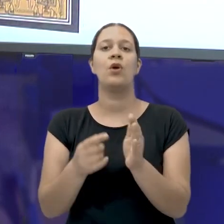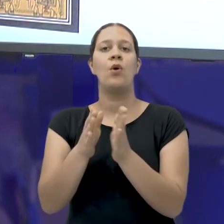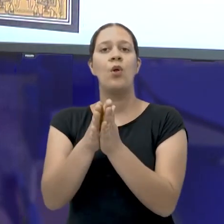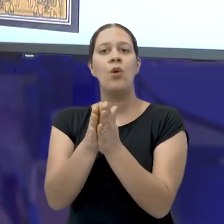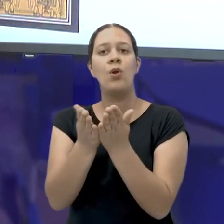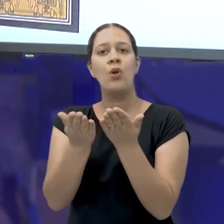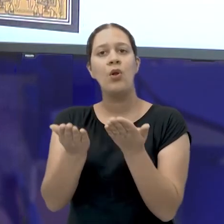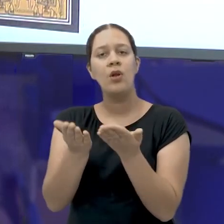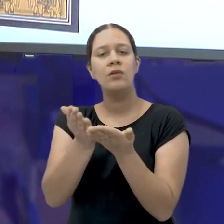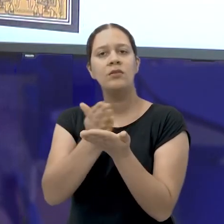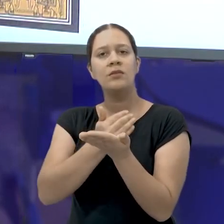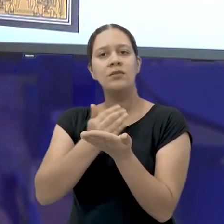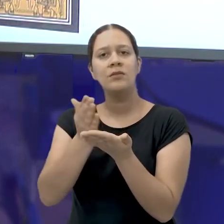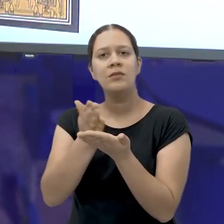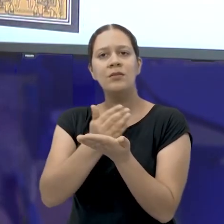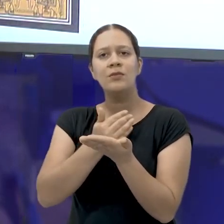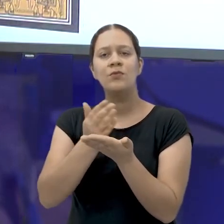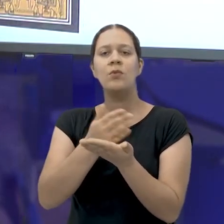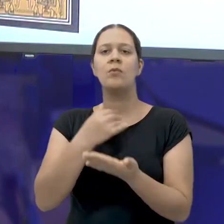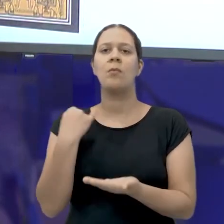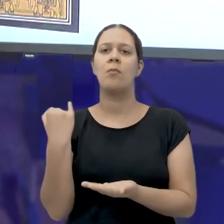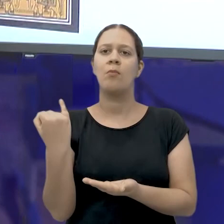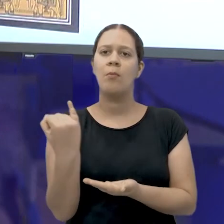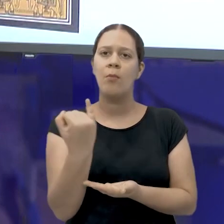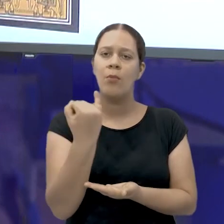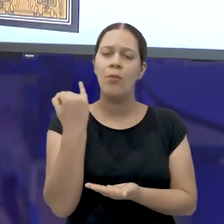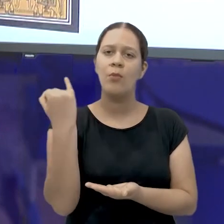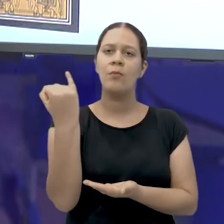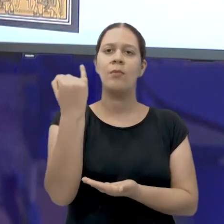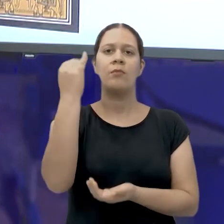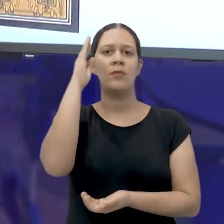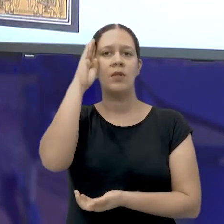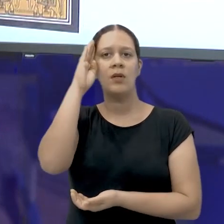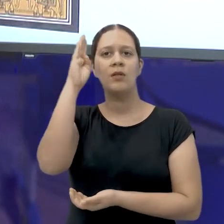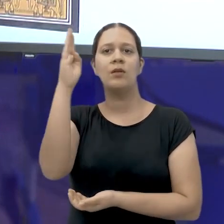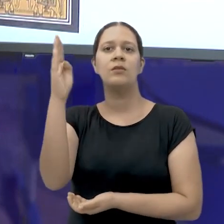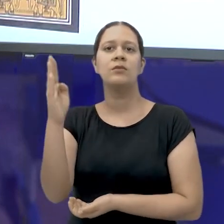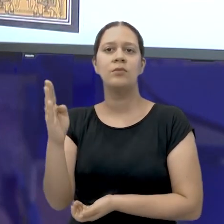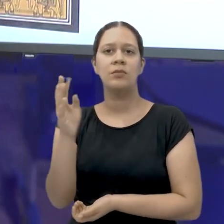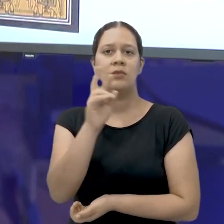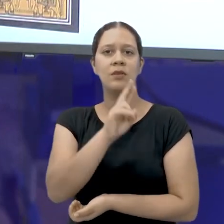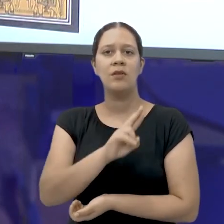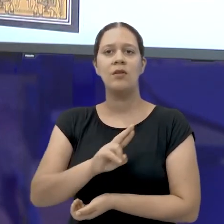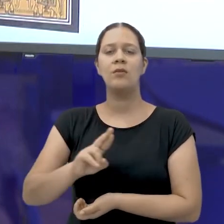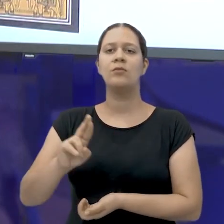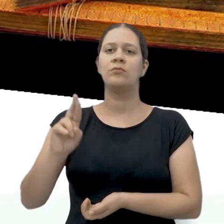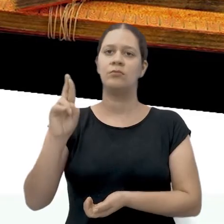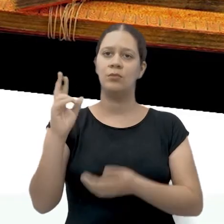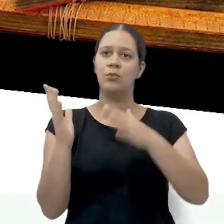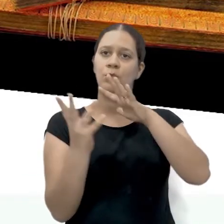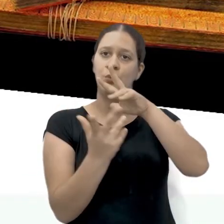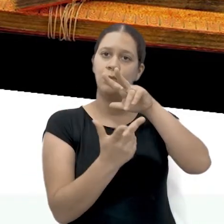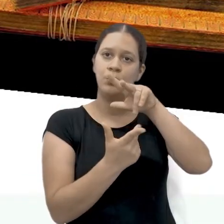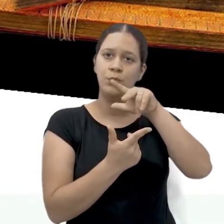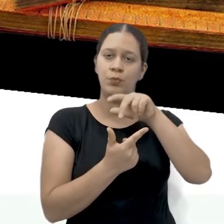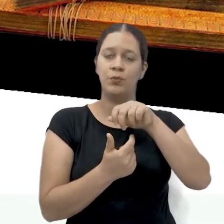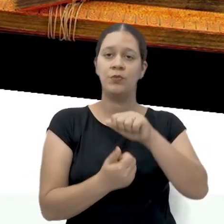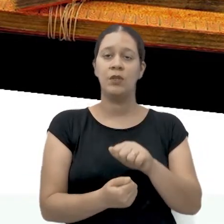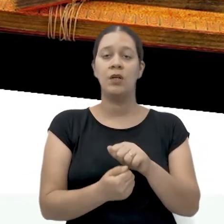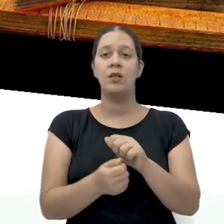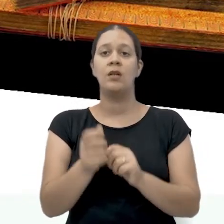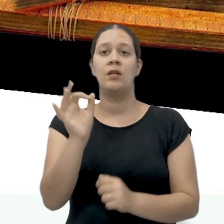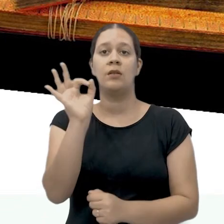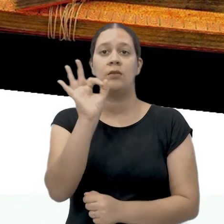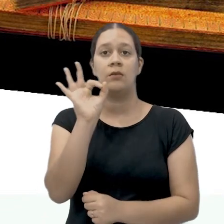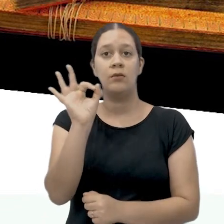livros considerados sagrados por algumas, digamos que, das principais religiões presentes no mundo. Não